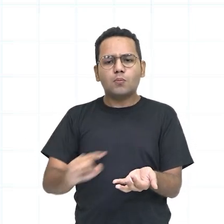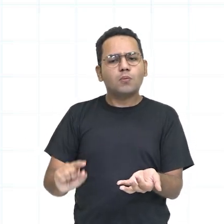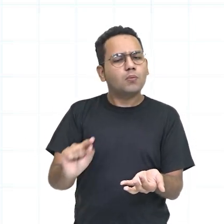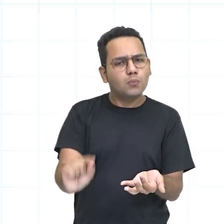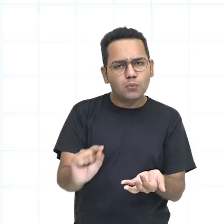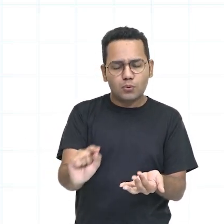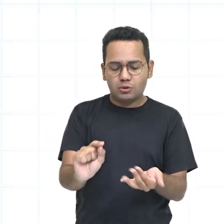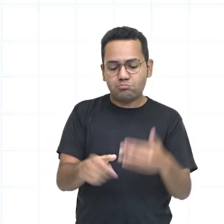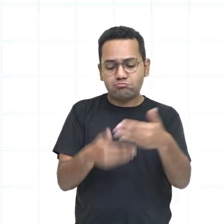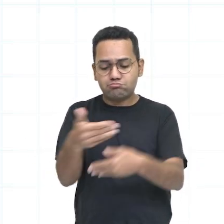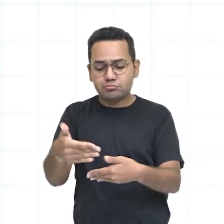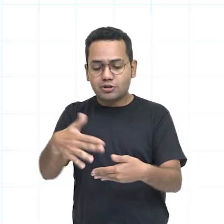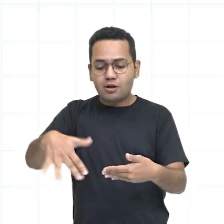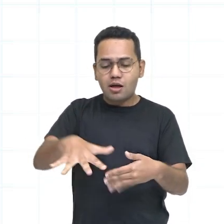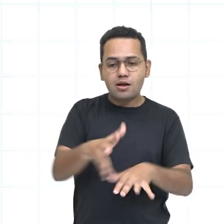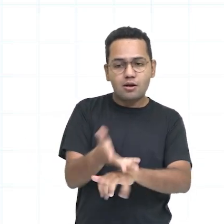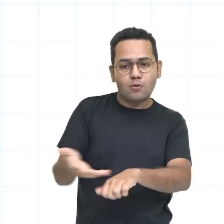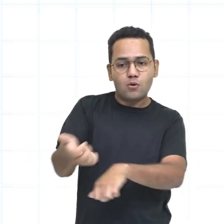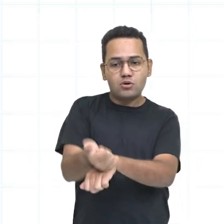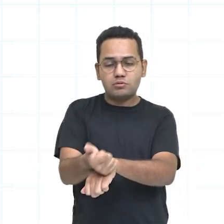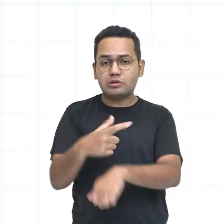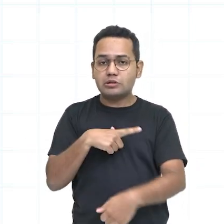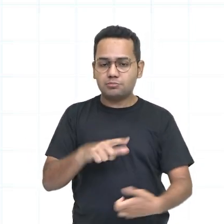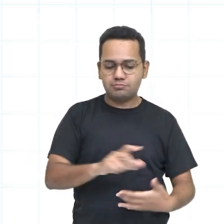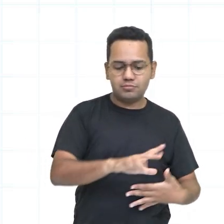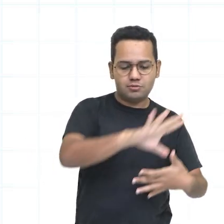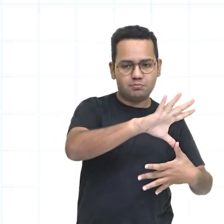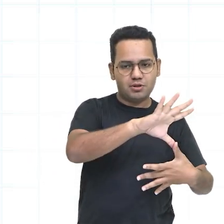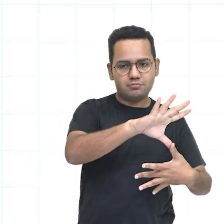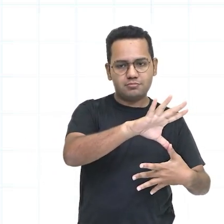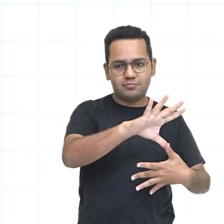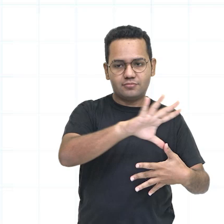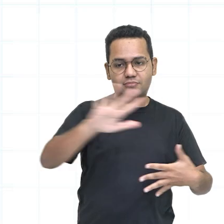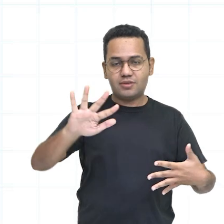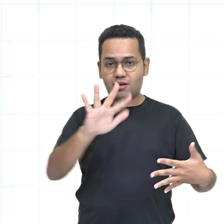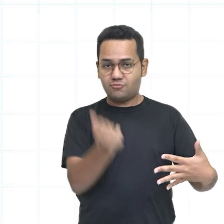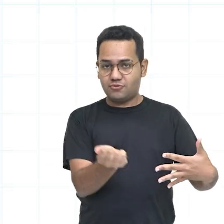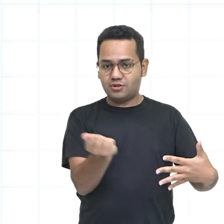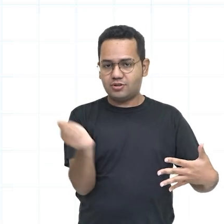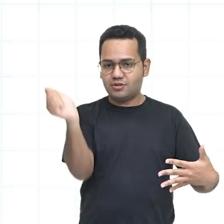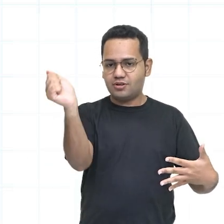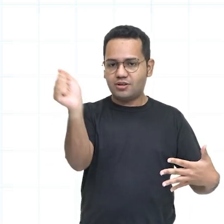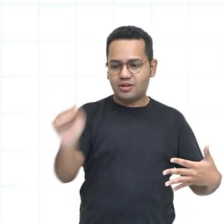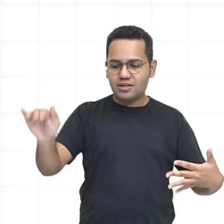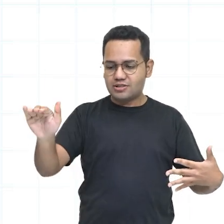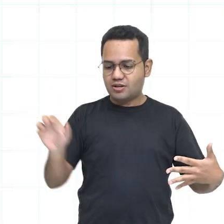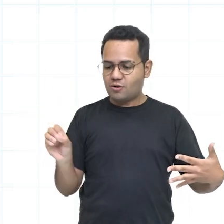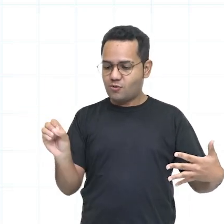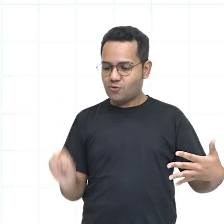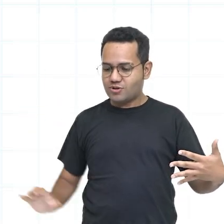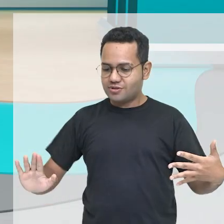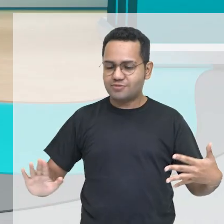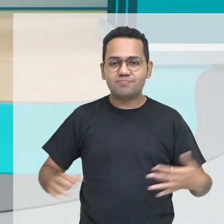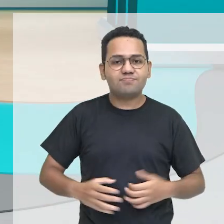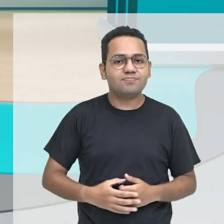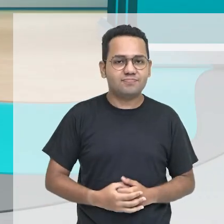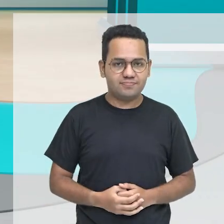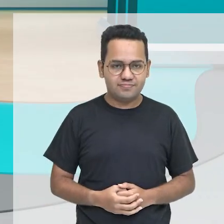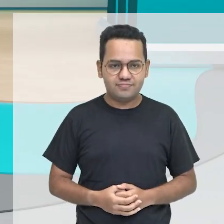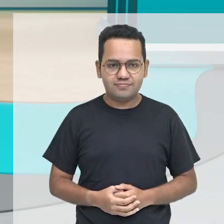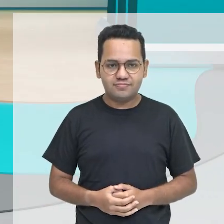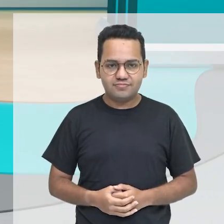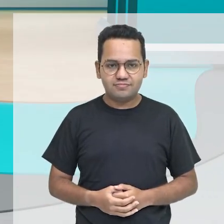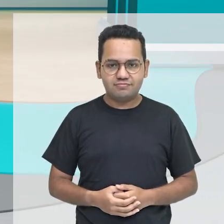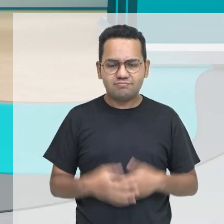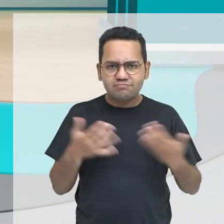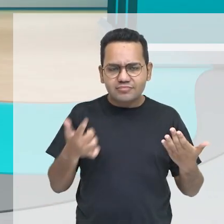ao processo de colonização nas Américas, África, Ásia e Oceania. E aí,